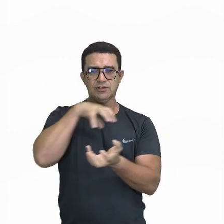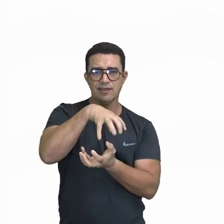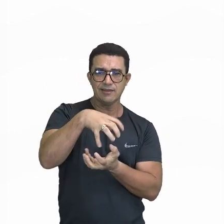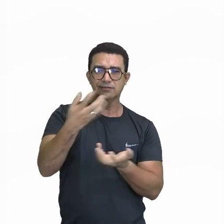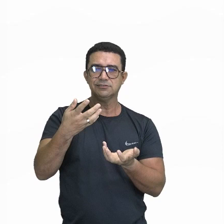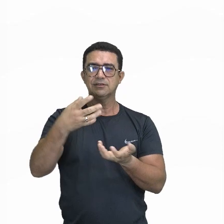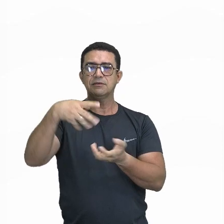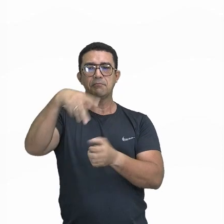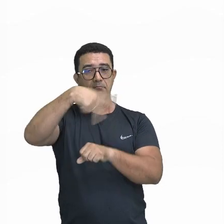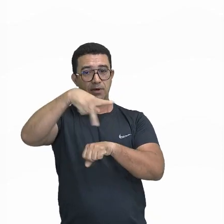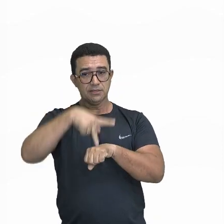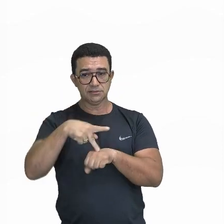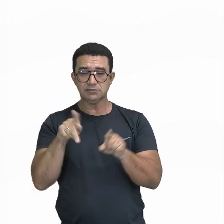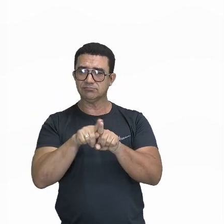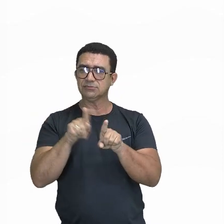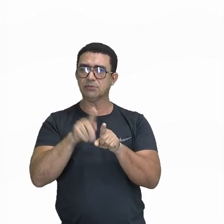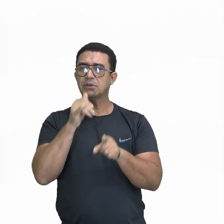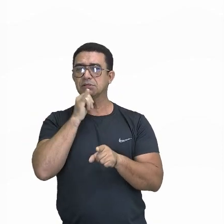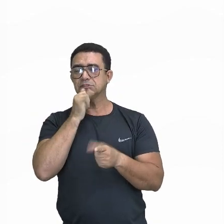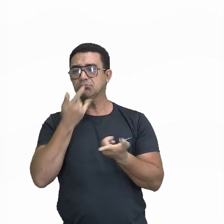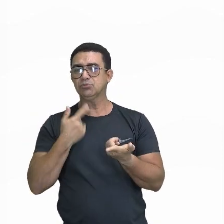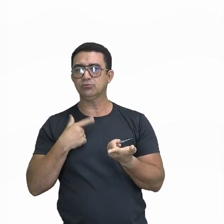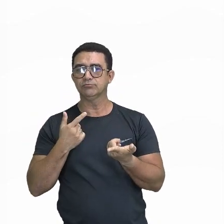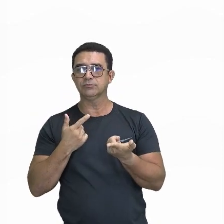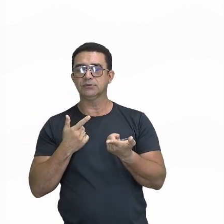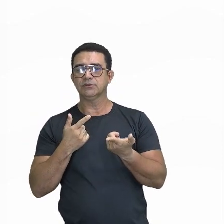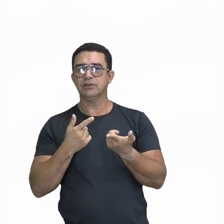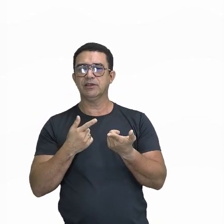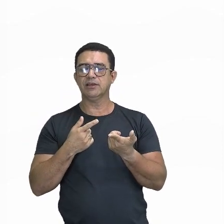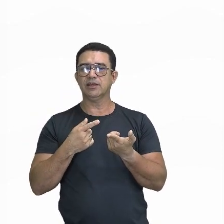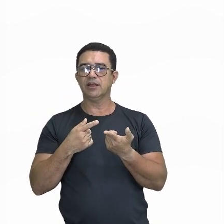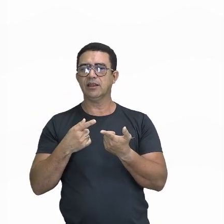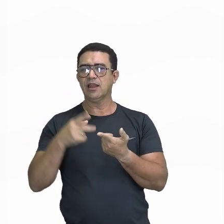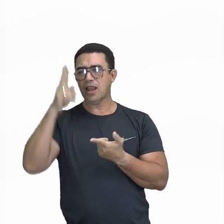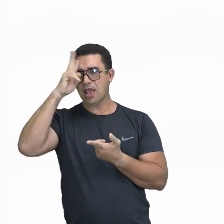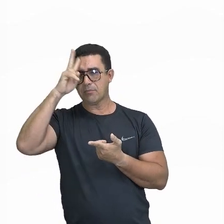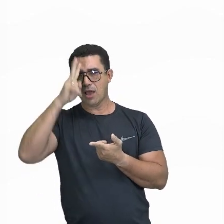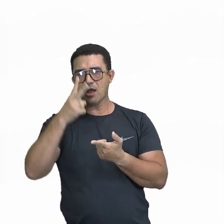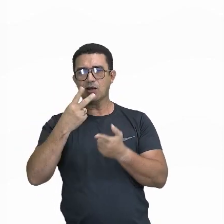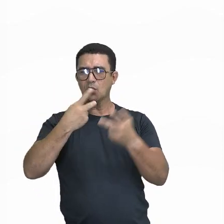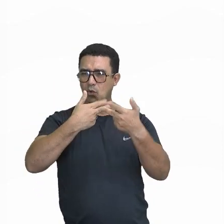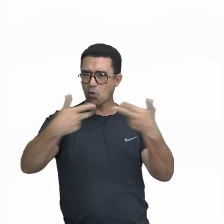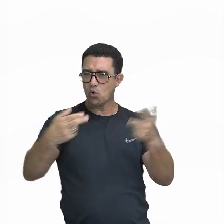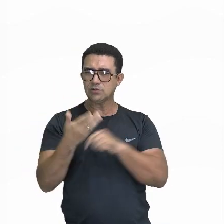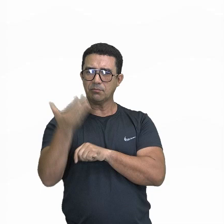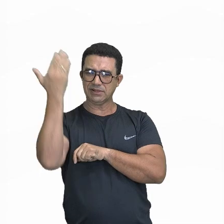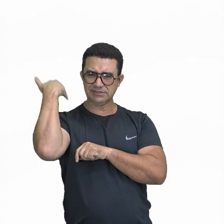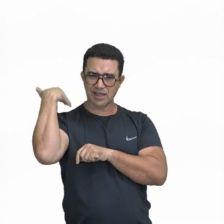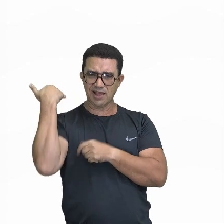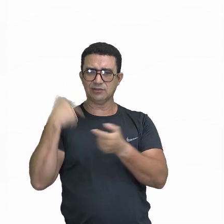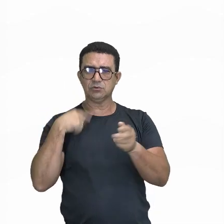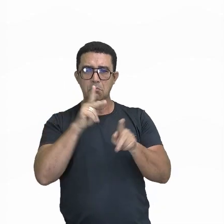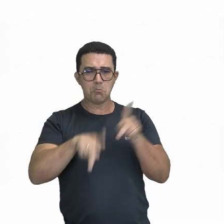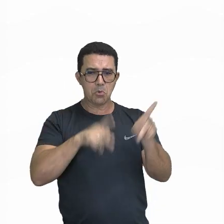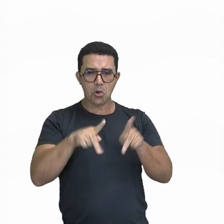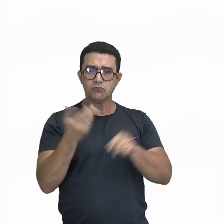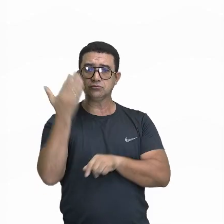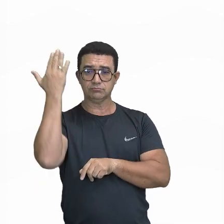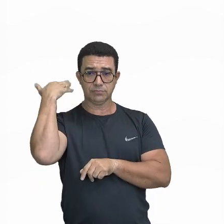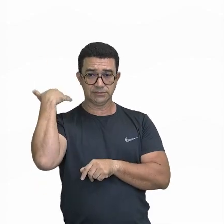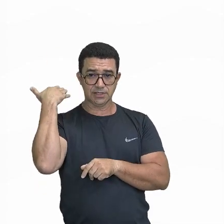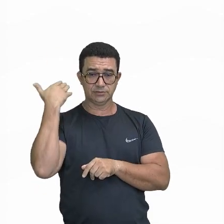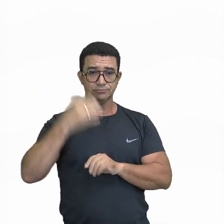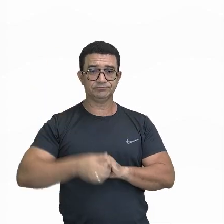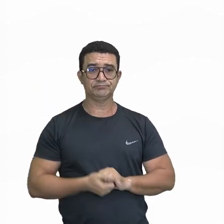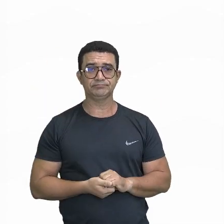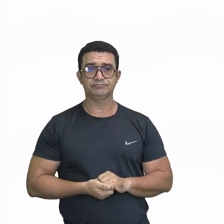e também viajarmos no passado, conhecemos as civilizações antigas. Então, o que